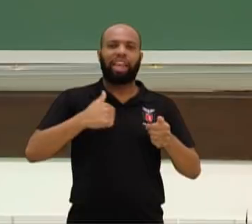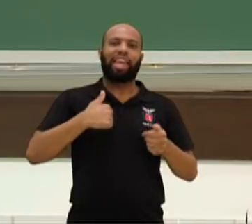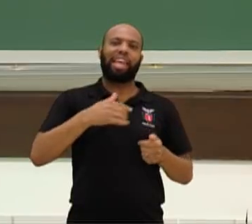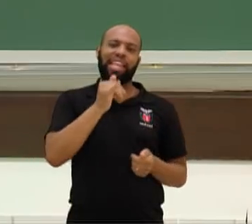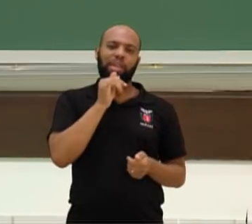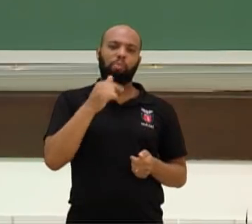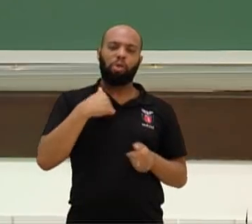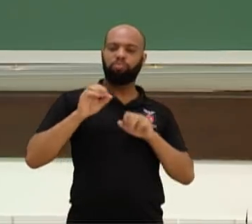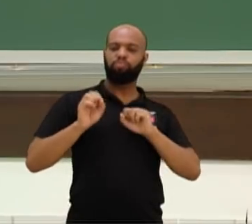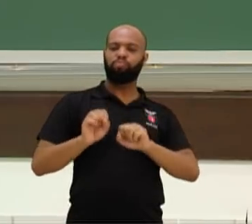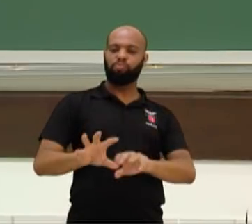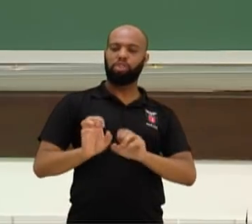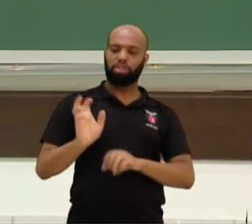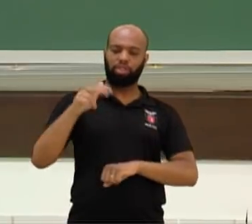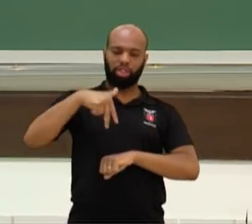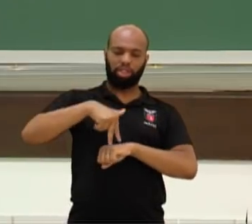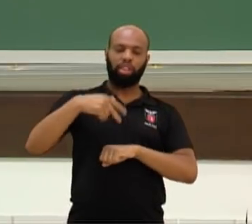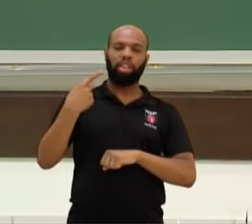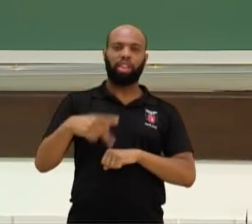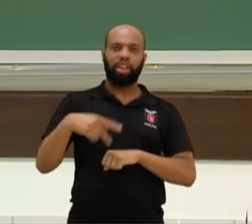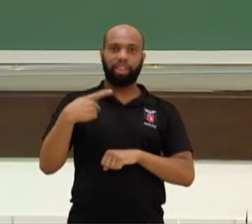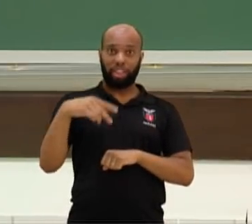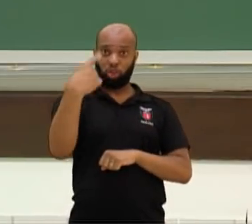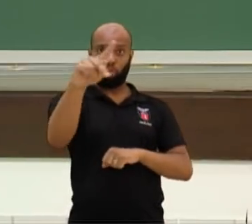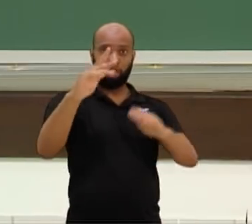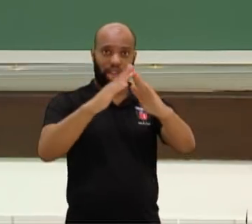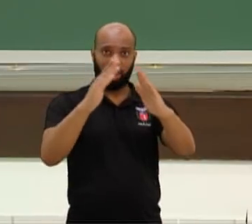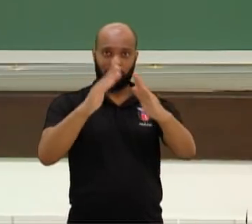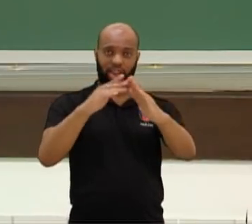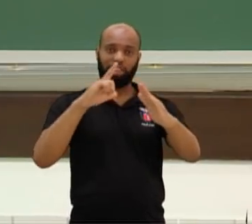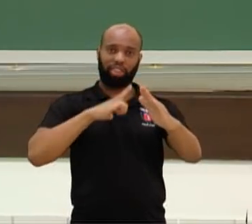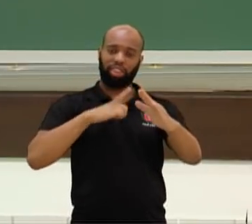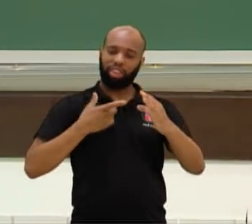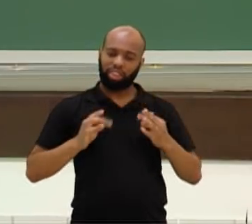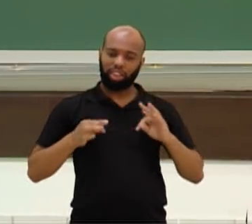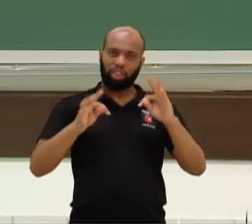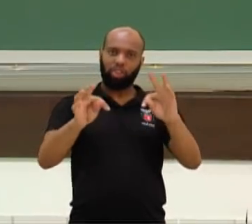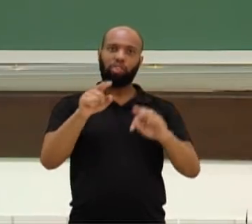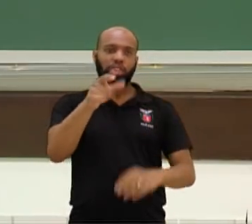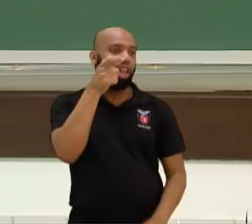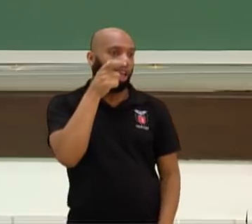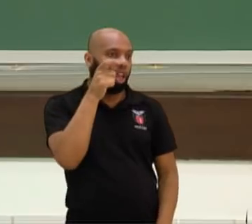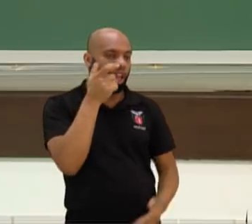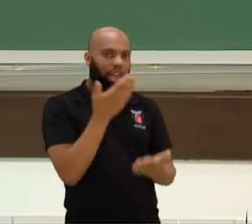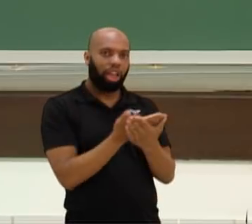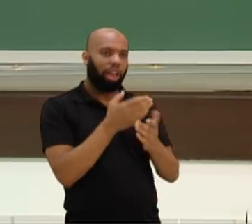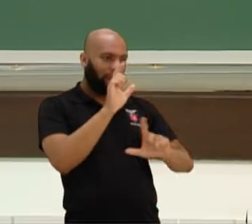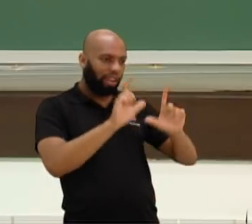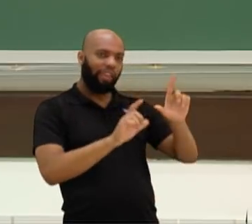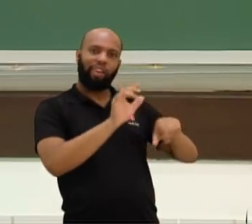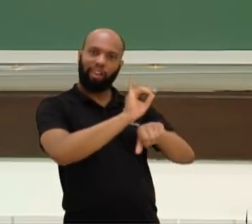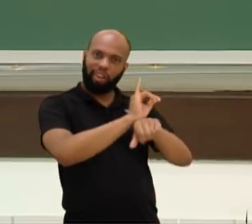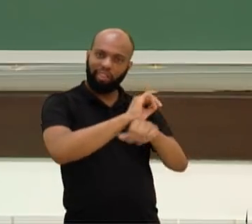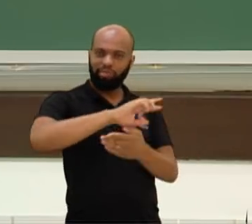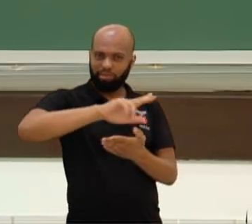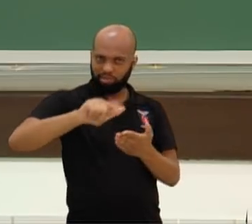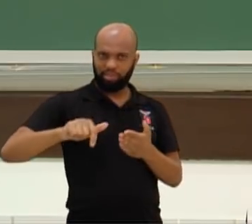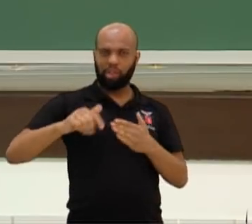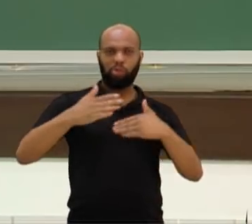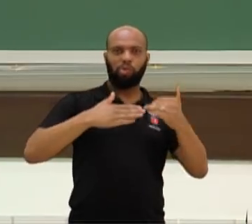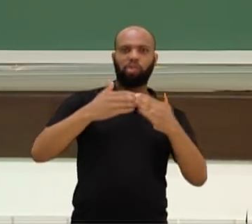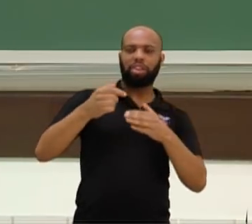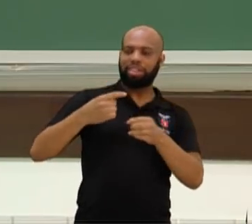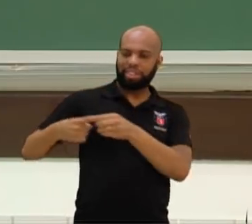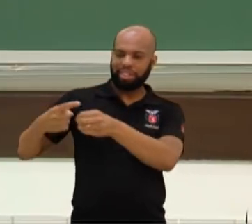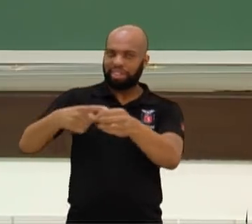aqui para vocês e vocês recebam aí na sua casa, em qualquer uma das casas que nós temos, em qualquer uma